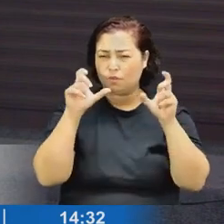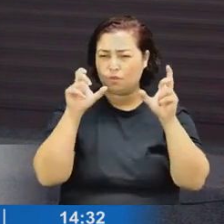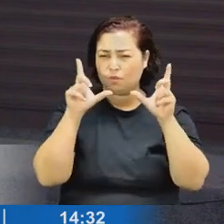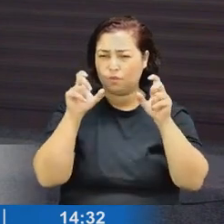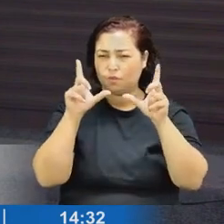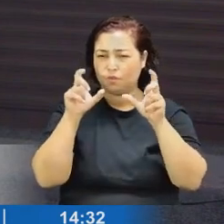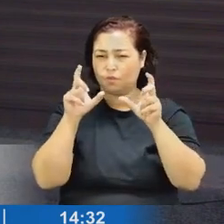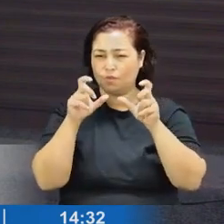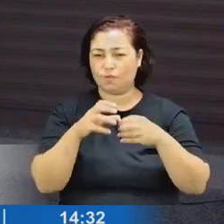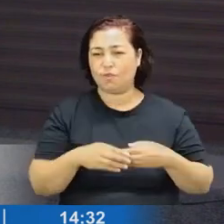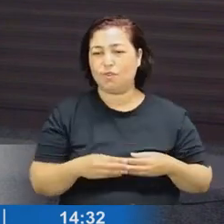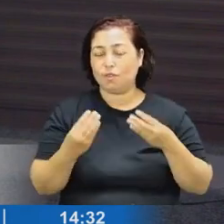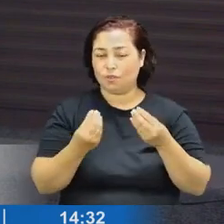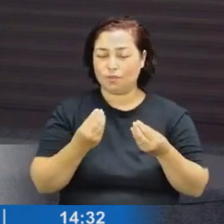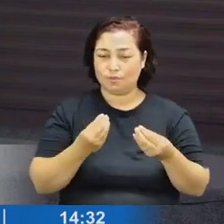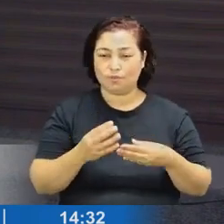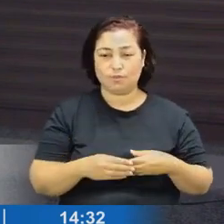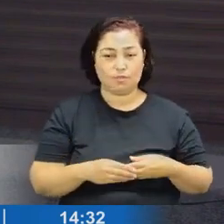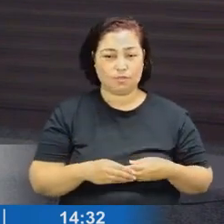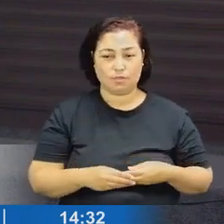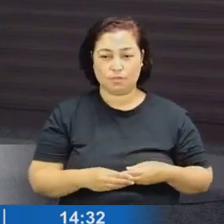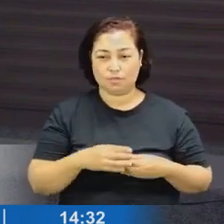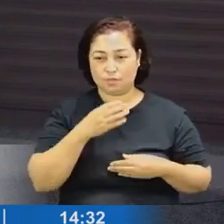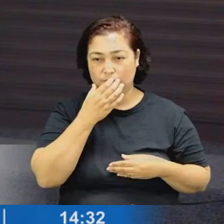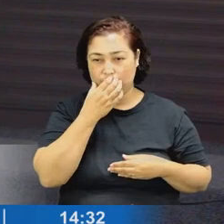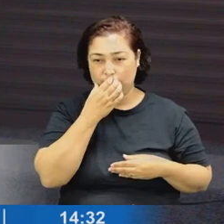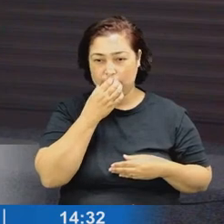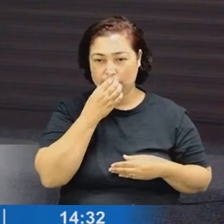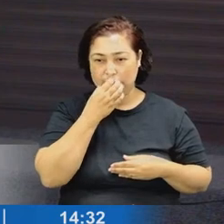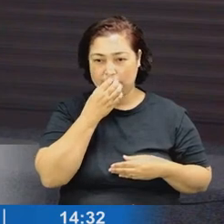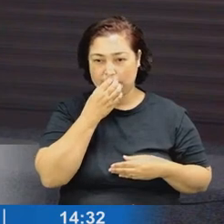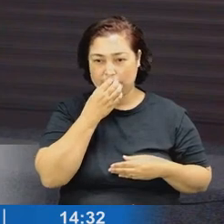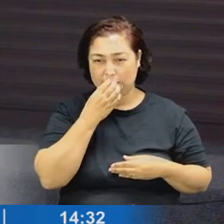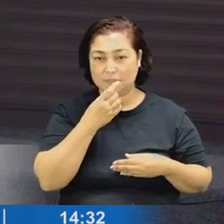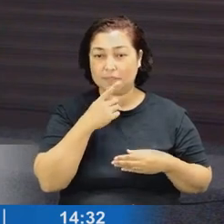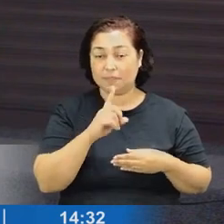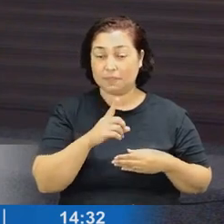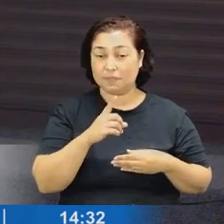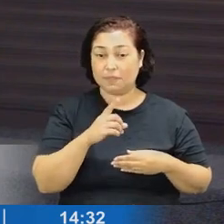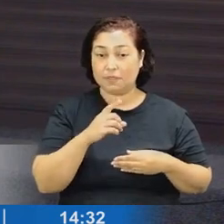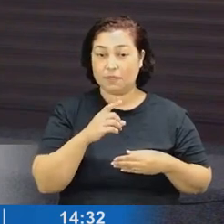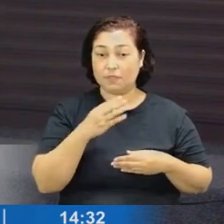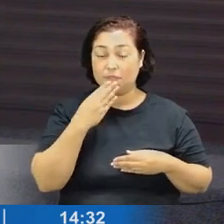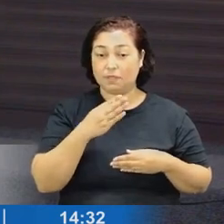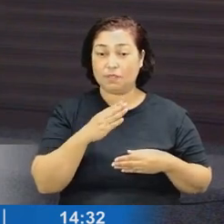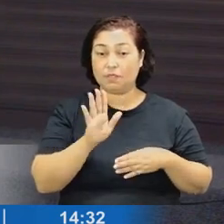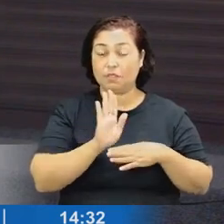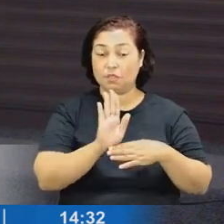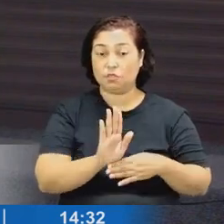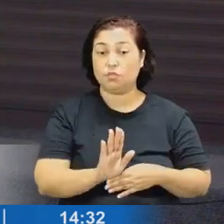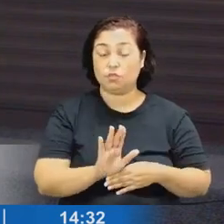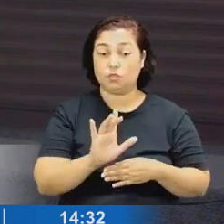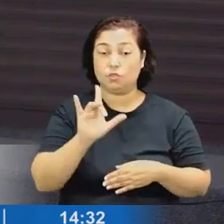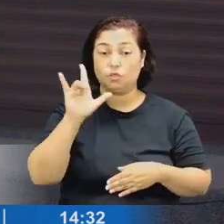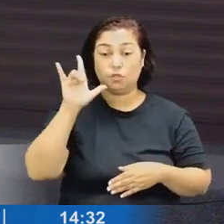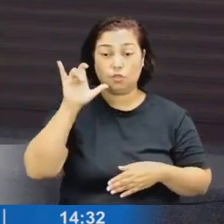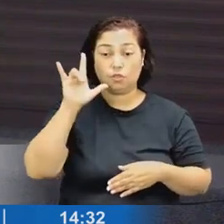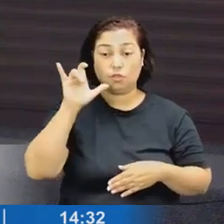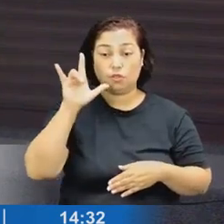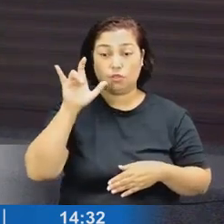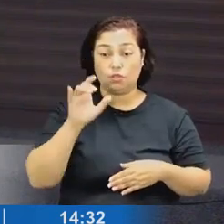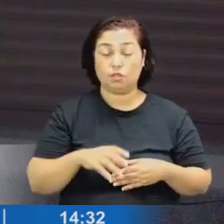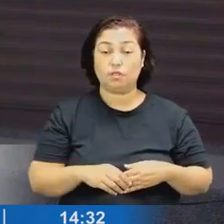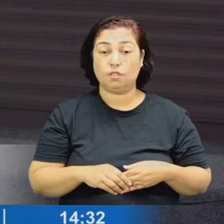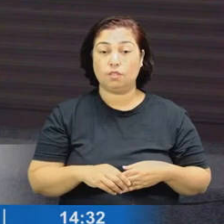também pode ficar à vontade depois vou pedir uma ajudinha para vocês só precisa botar ele no meu Instagram fazer 10 minutinhos